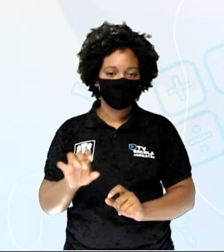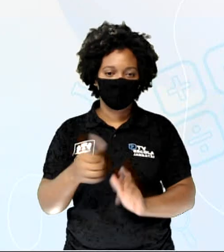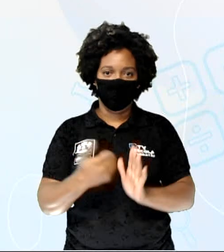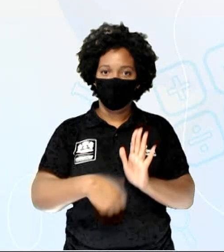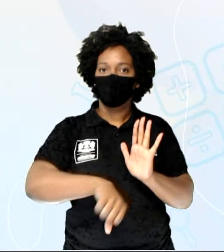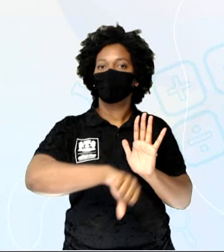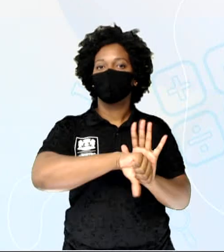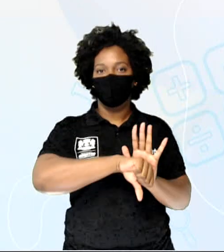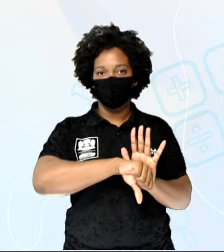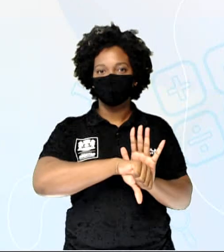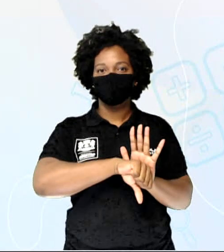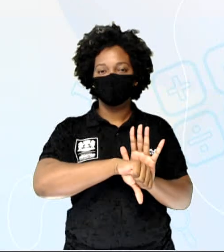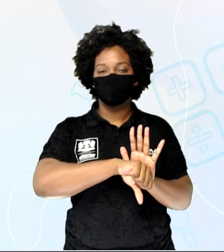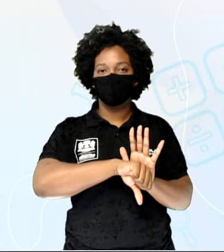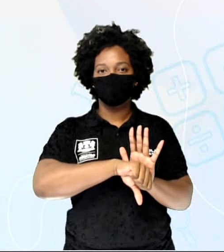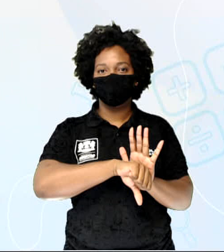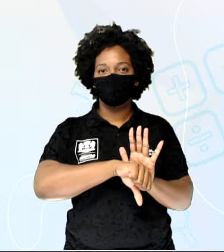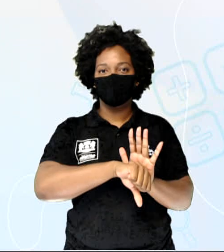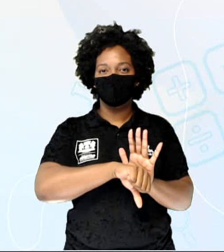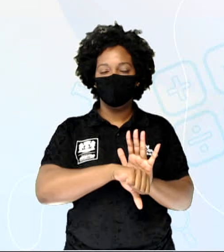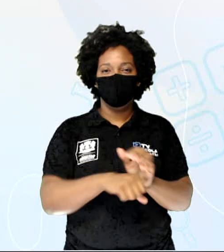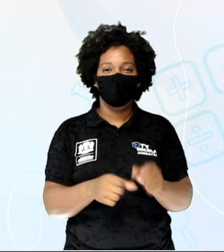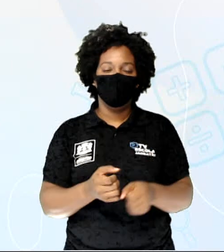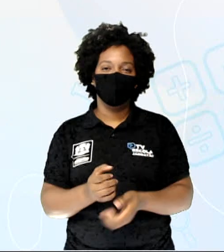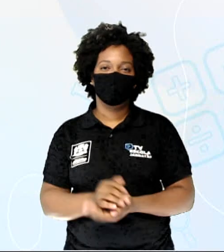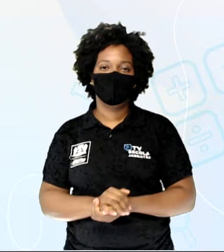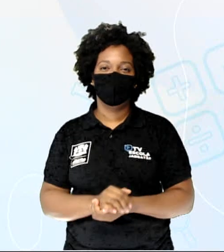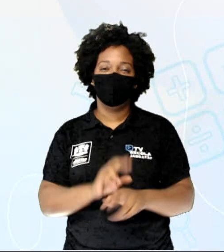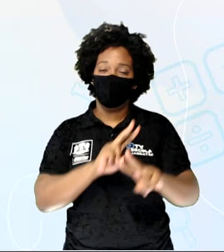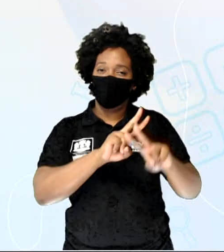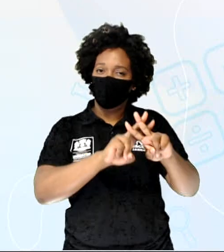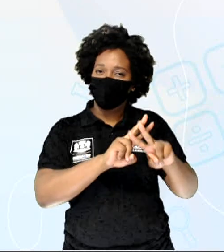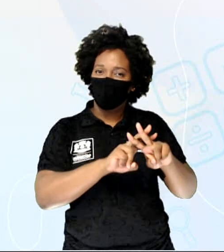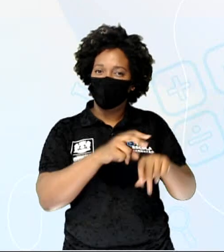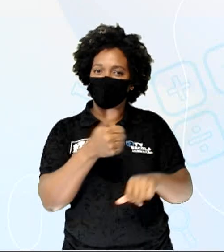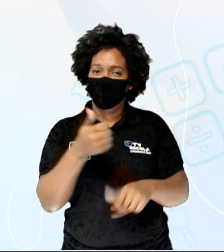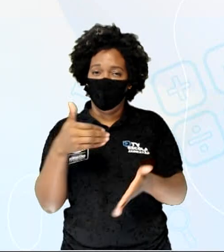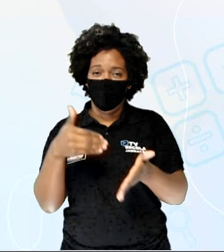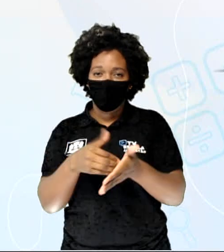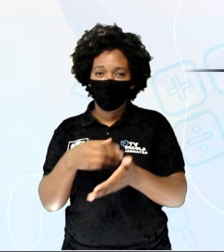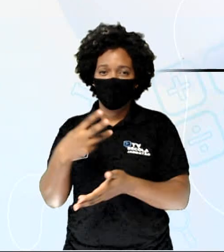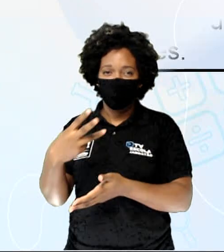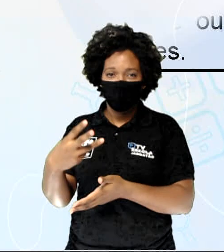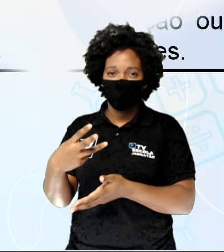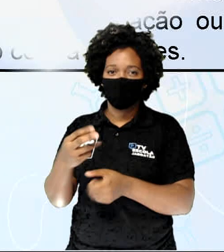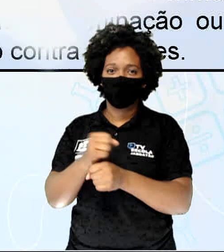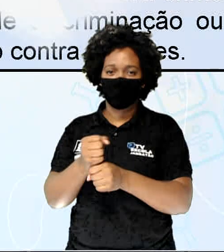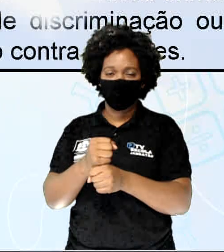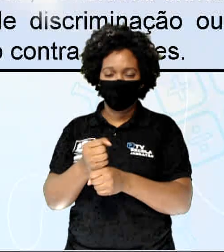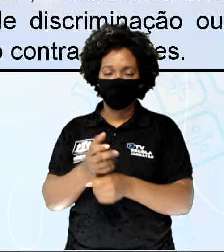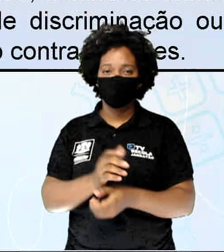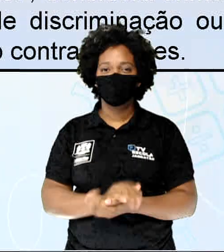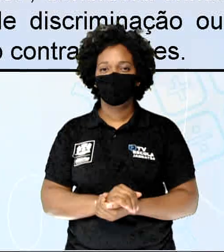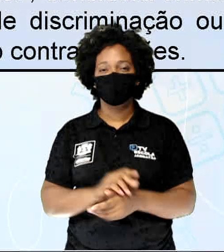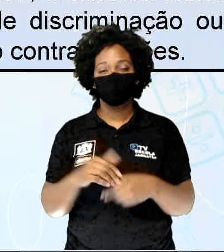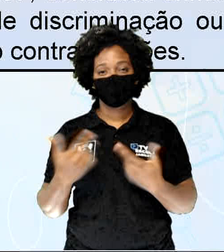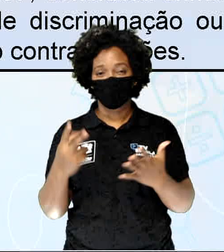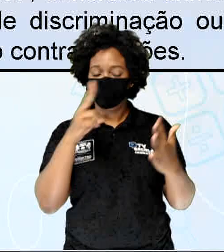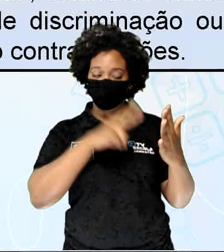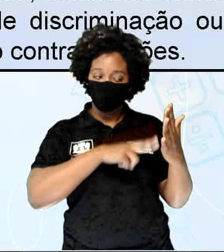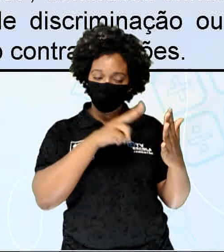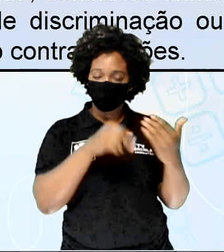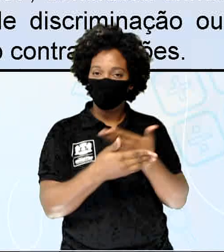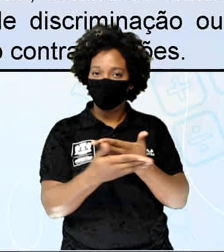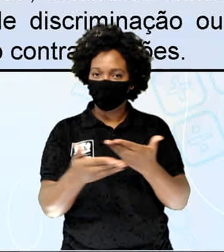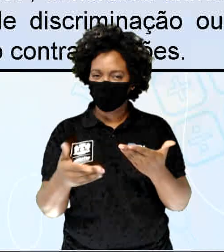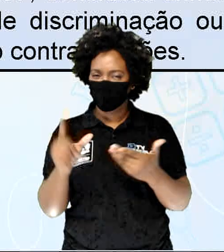crime e a pena vai de a reclusão de 1 a 3 anos e multa. Então, eu vou ler para